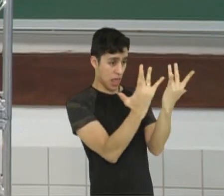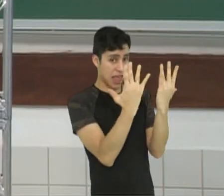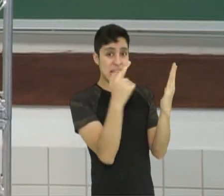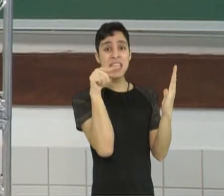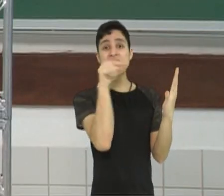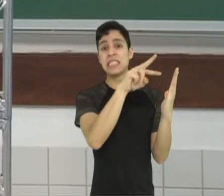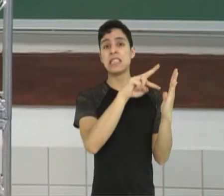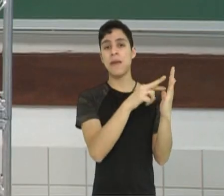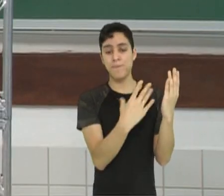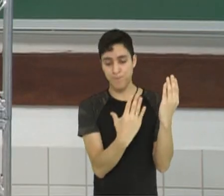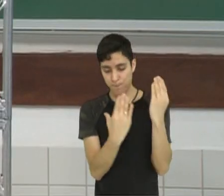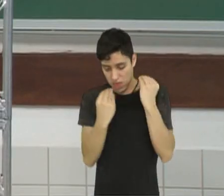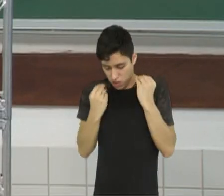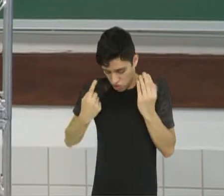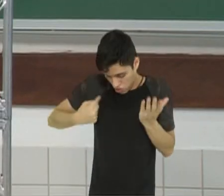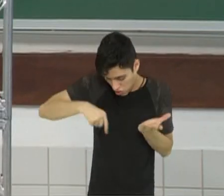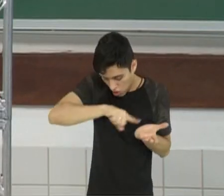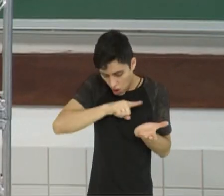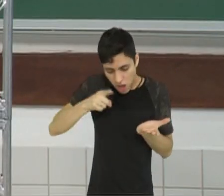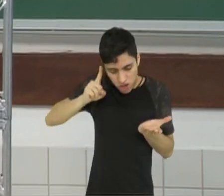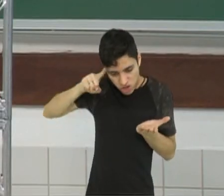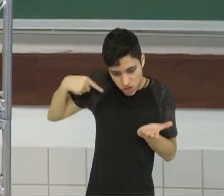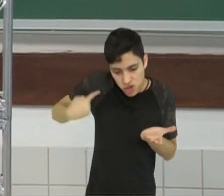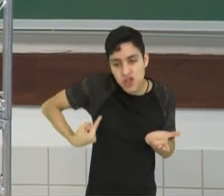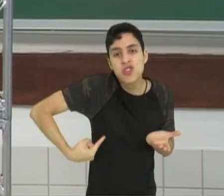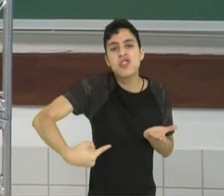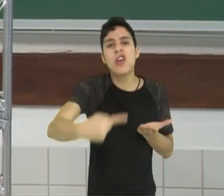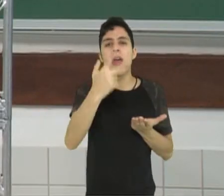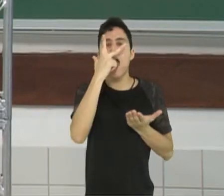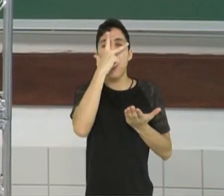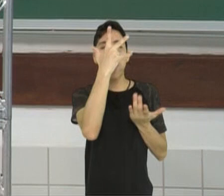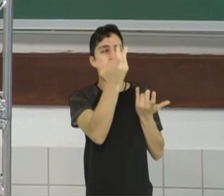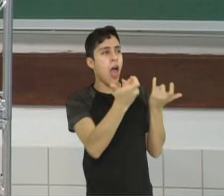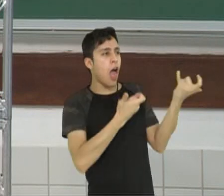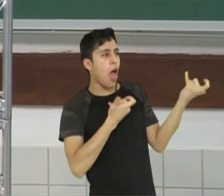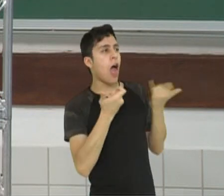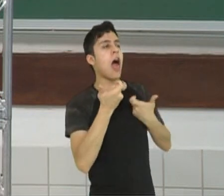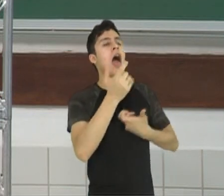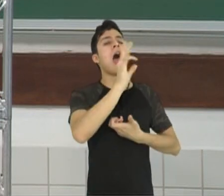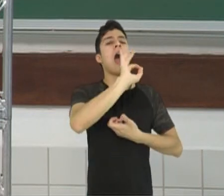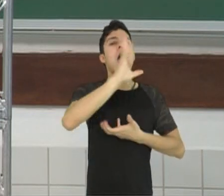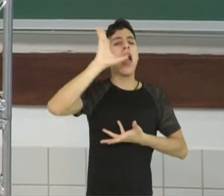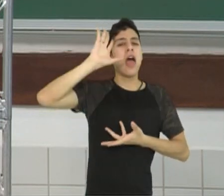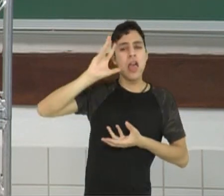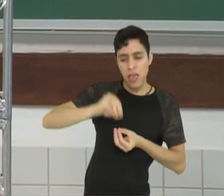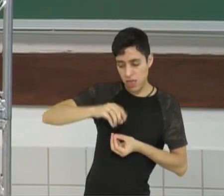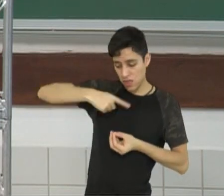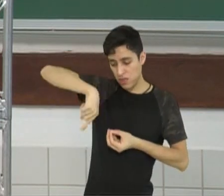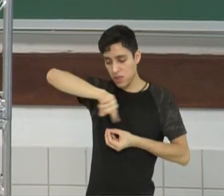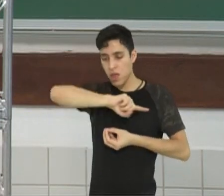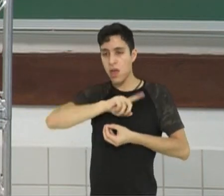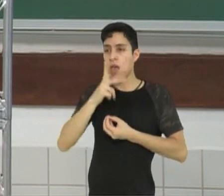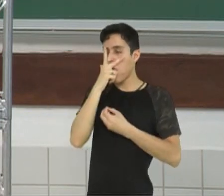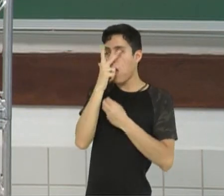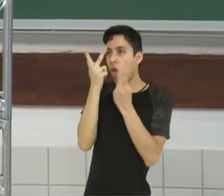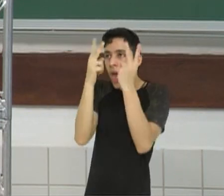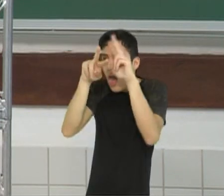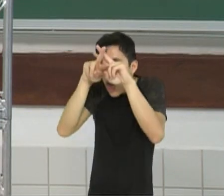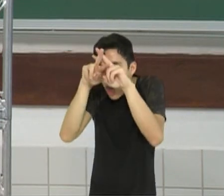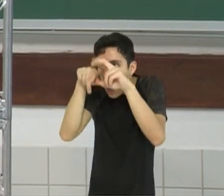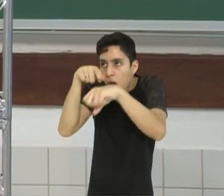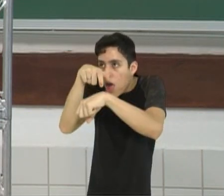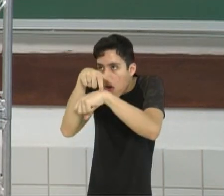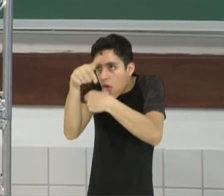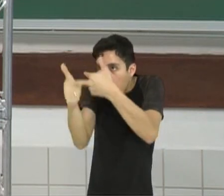Interferir, mexer com o cotidiano das pessoas, né? Falar como nós somos aprisionados com a relação do horário de